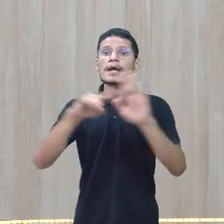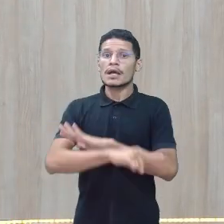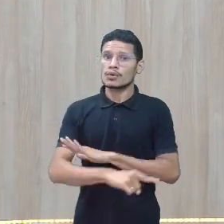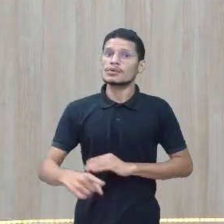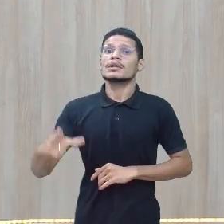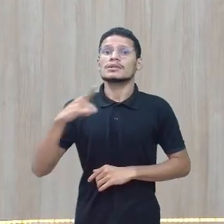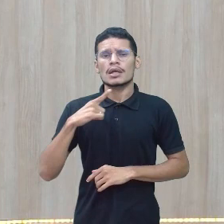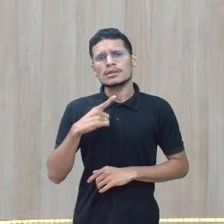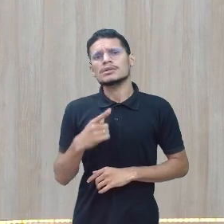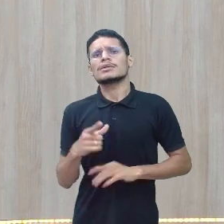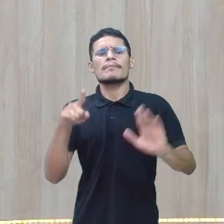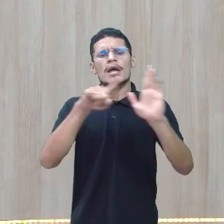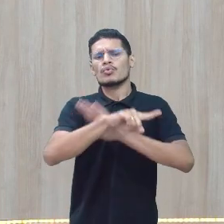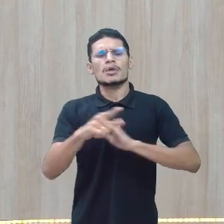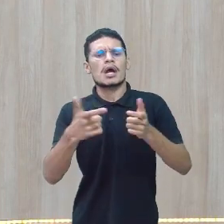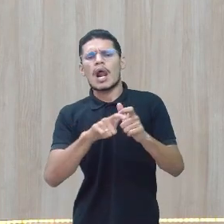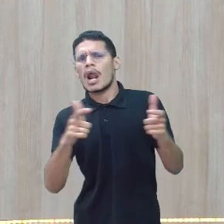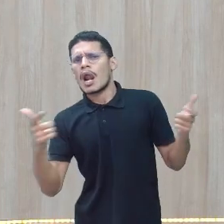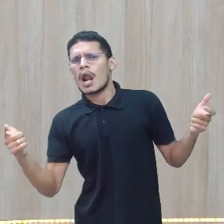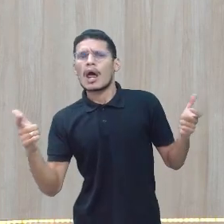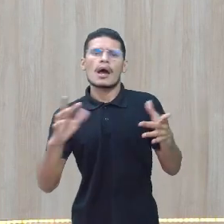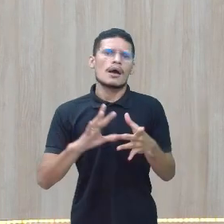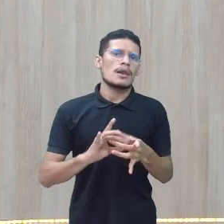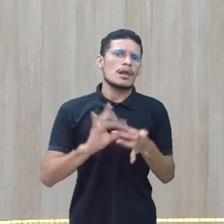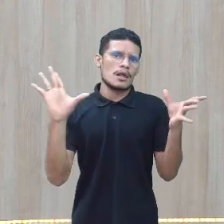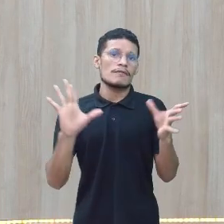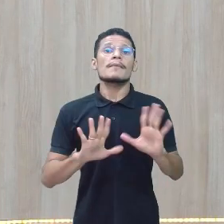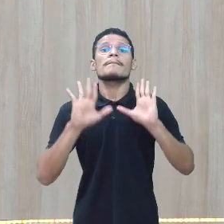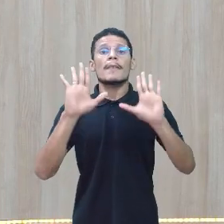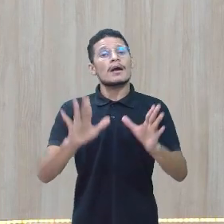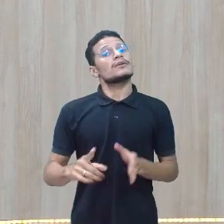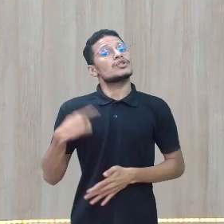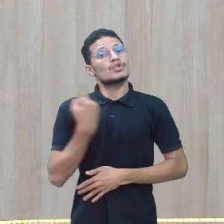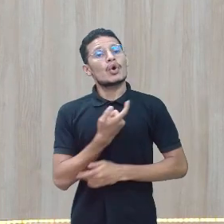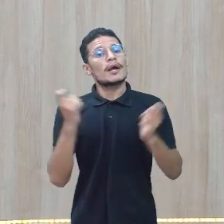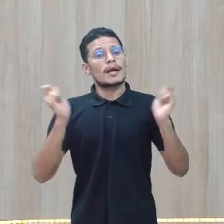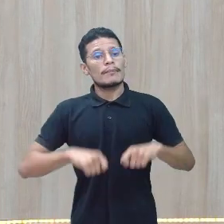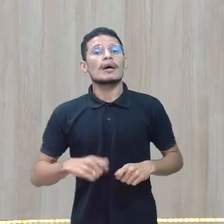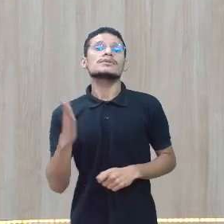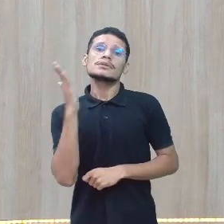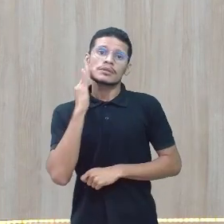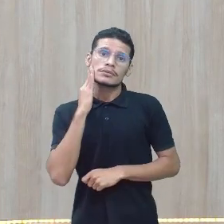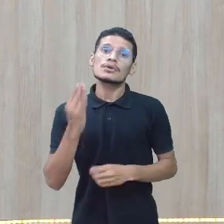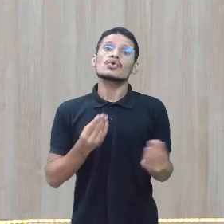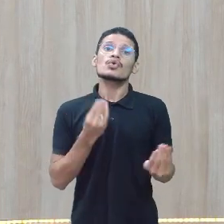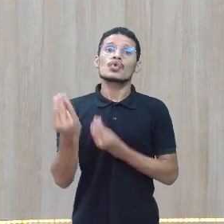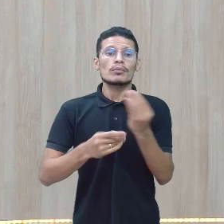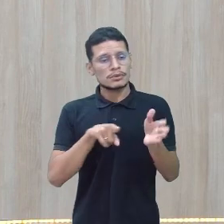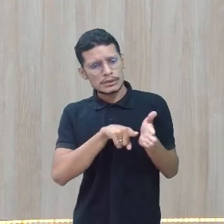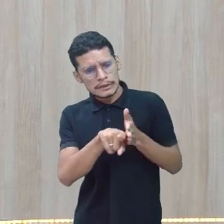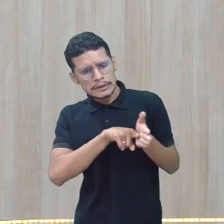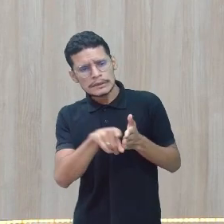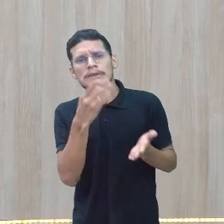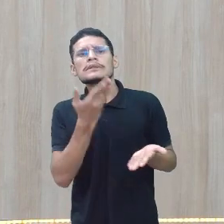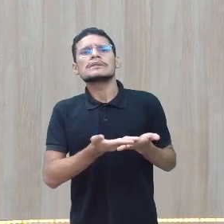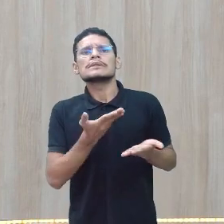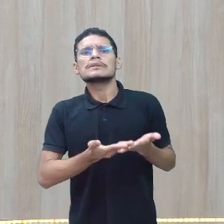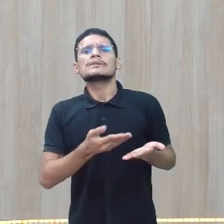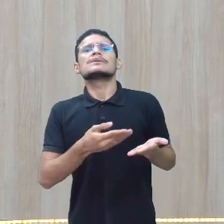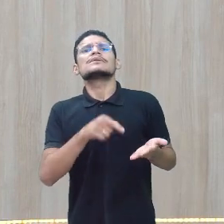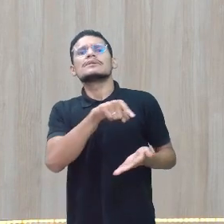As perguntas são bem amplas. É só para a gente saber como que a gente pode trabalhar com essa amostra. O que que a gente